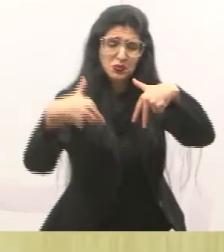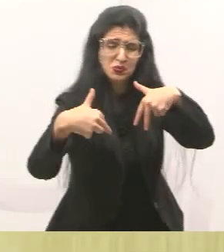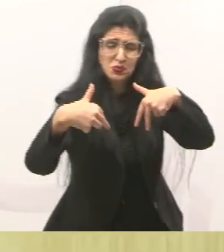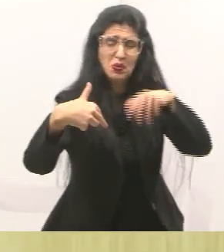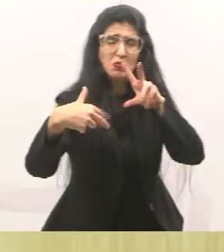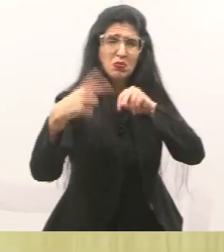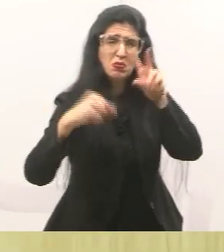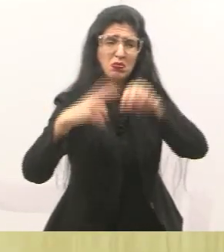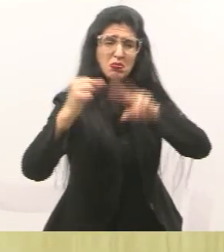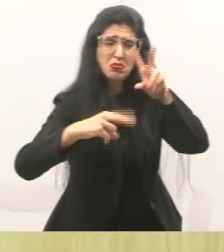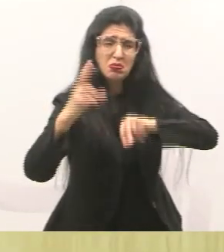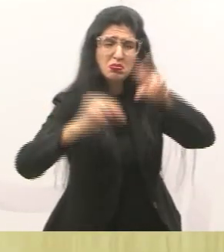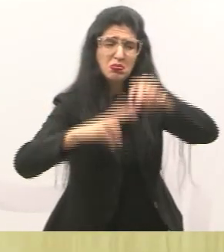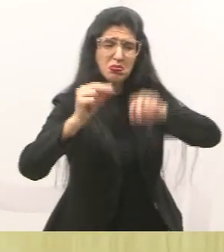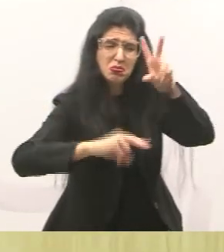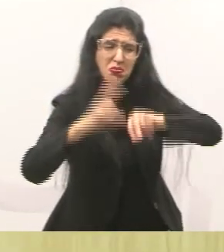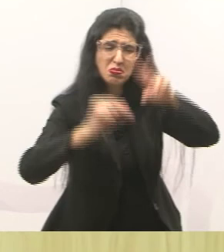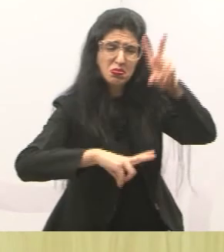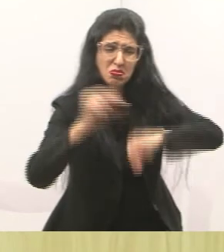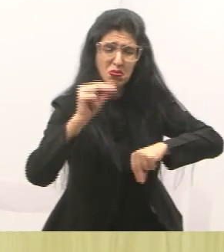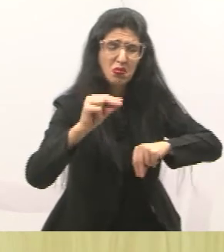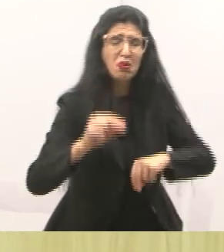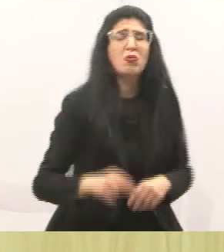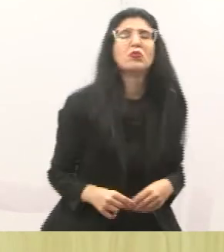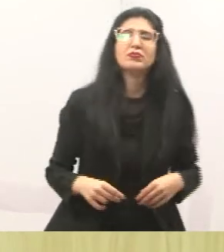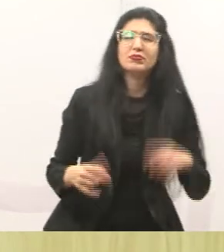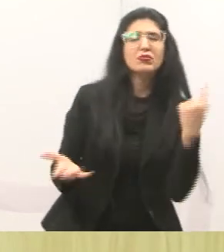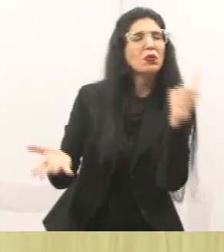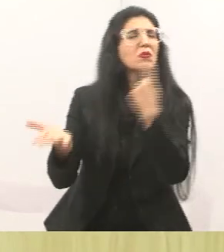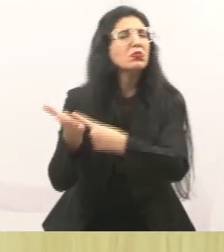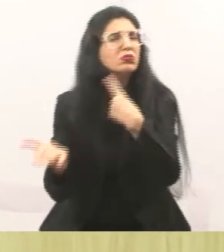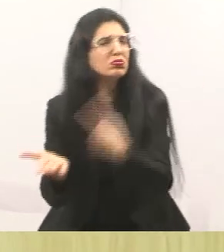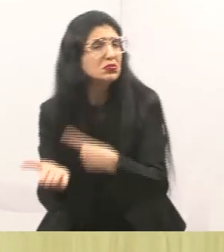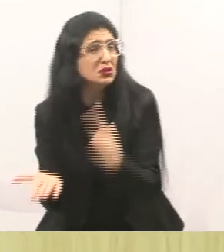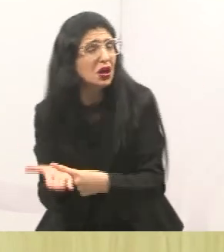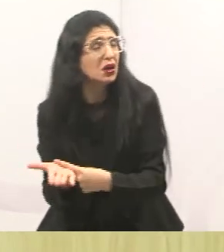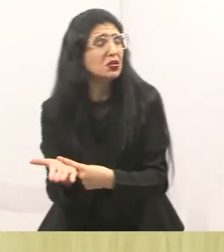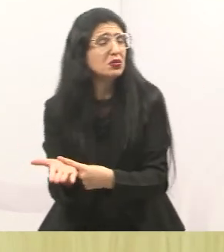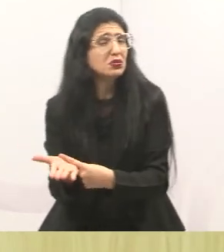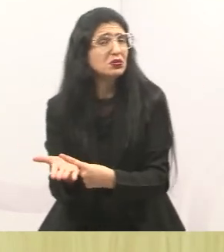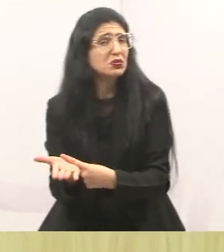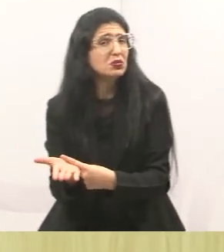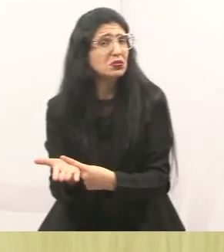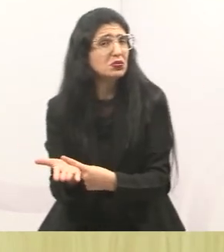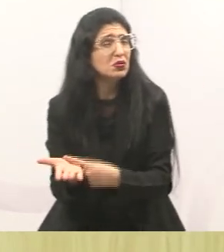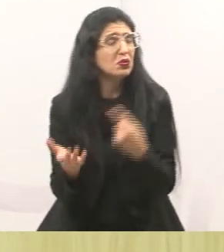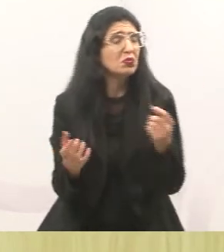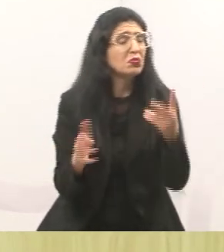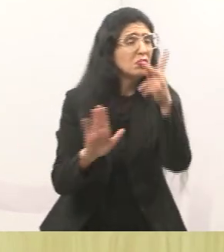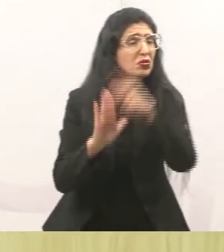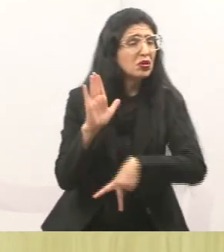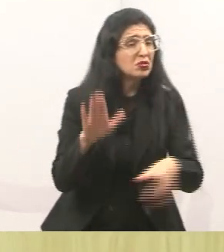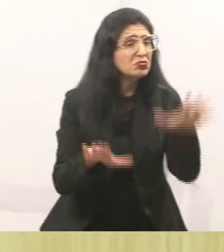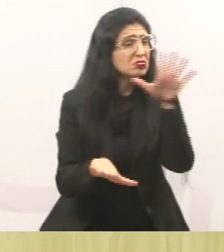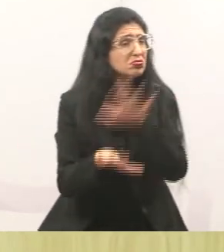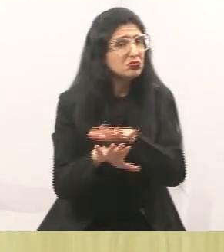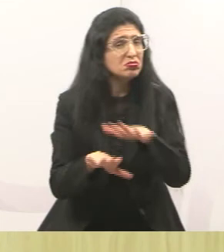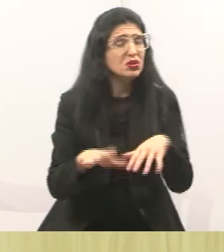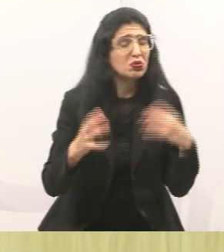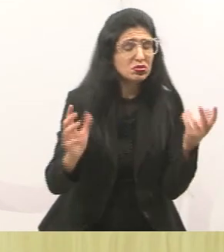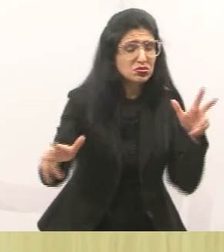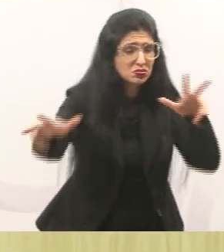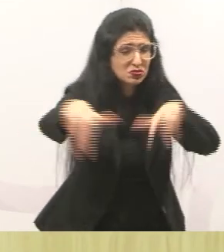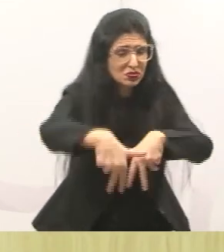projetado e como foi a adesão e comprometimento do servidor, se houve algum projeto para a inclusão? A respeito dos